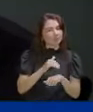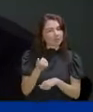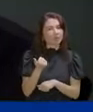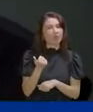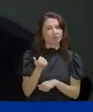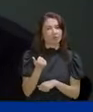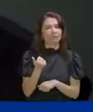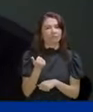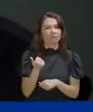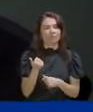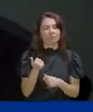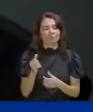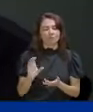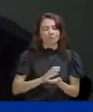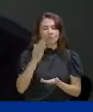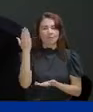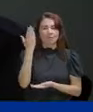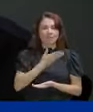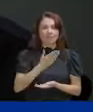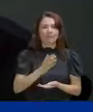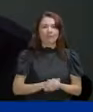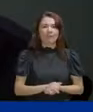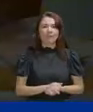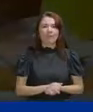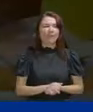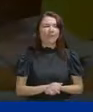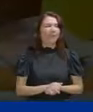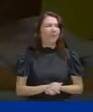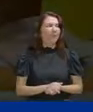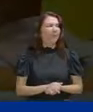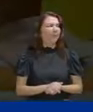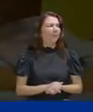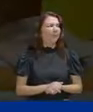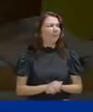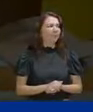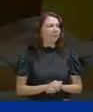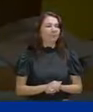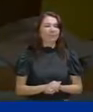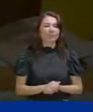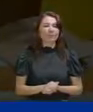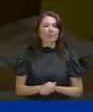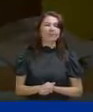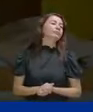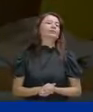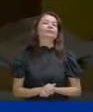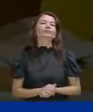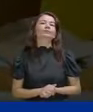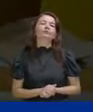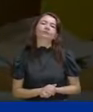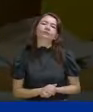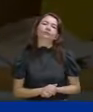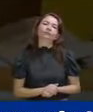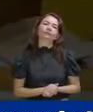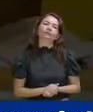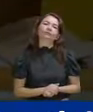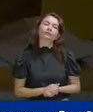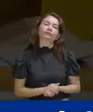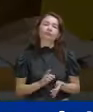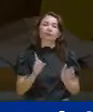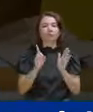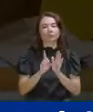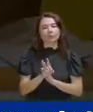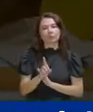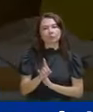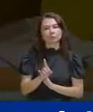ponto na prestação de contas apresentada. A economicidade. Foco no desembargador Carmo Antônio. O juiz